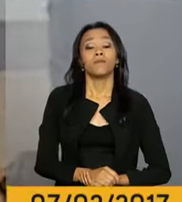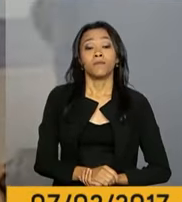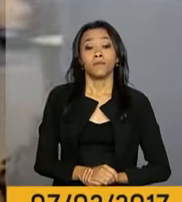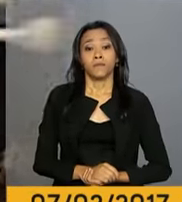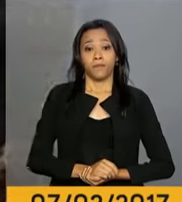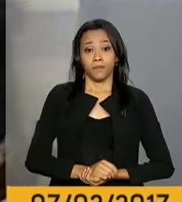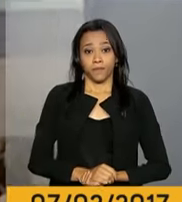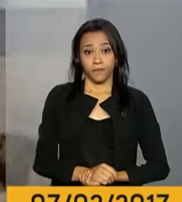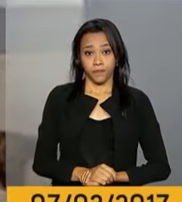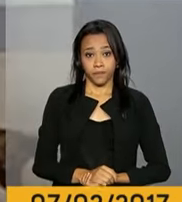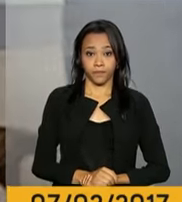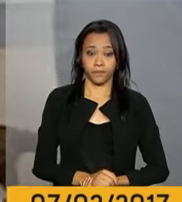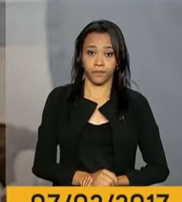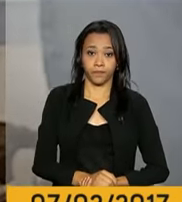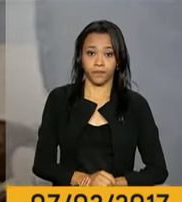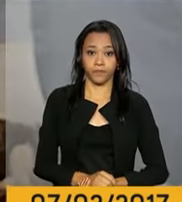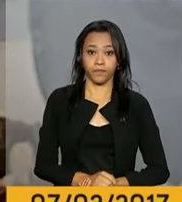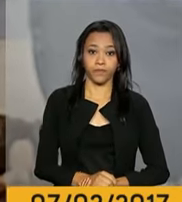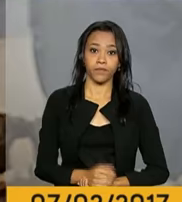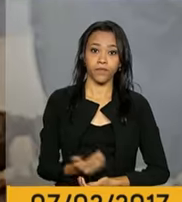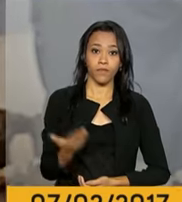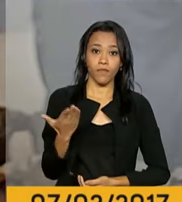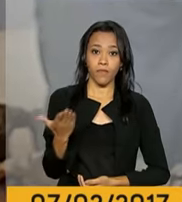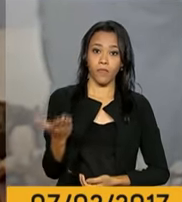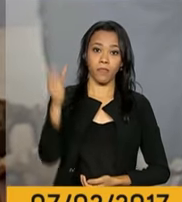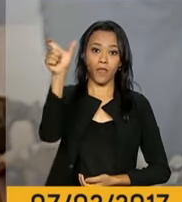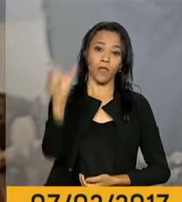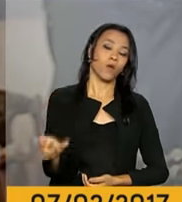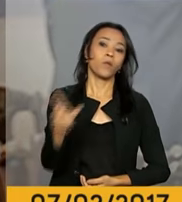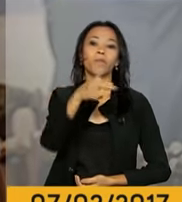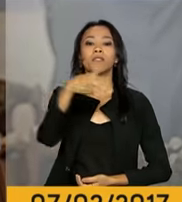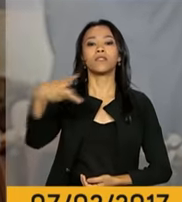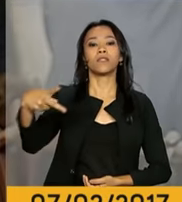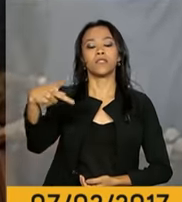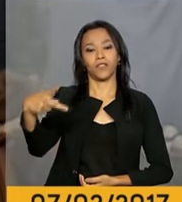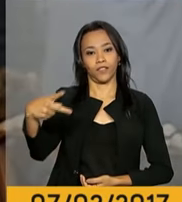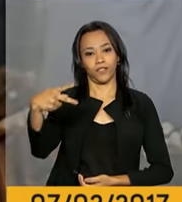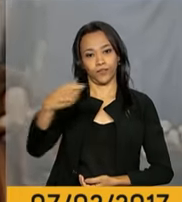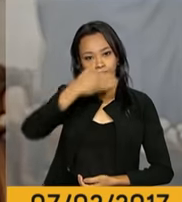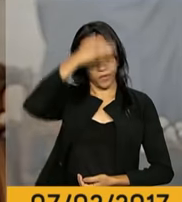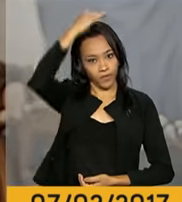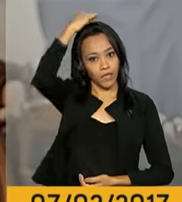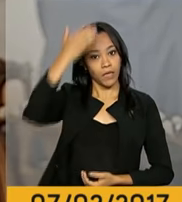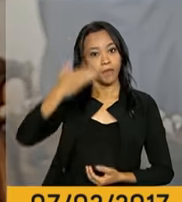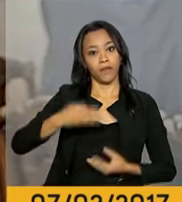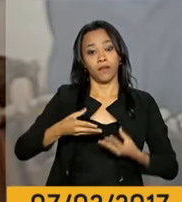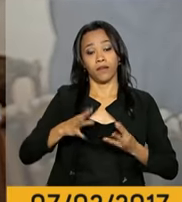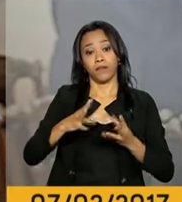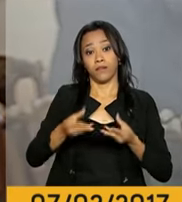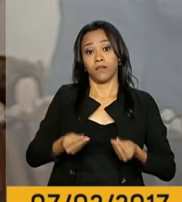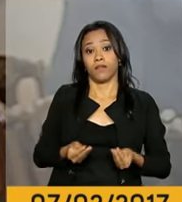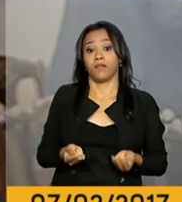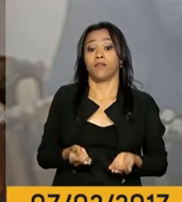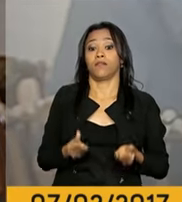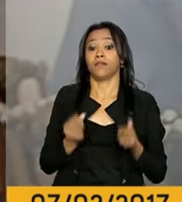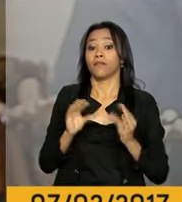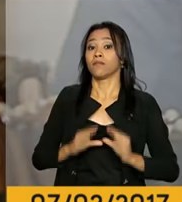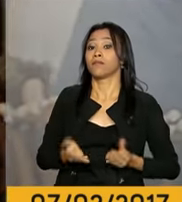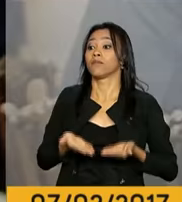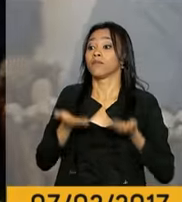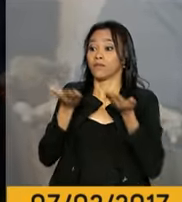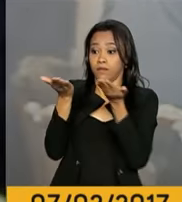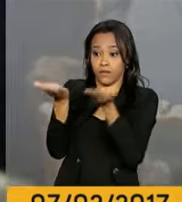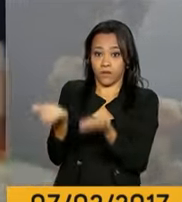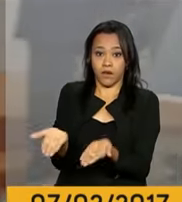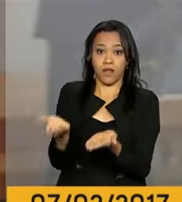Portanto o presidente da República entrega neste momento ao Presidente da República Argentina Maurício macre o